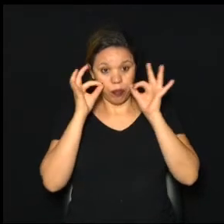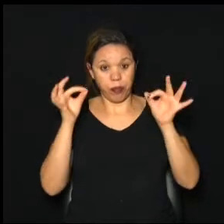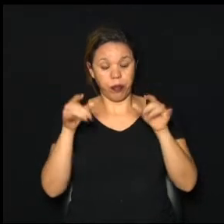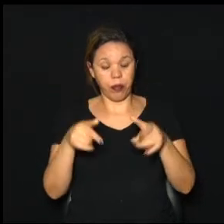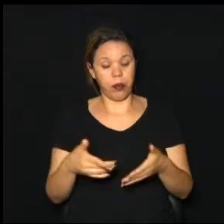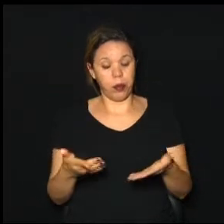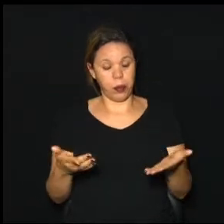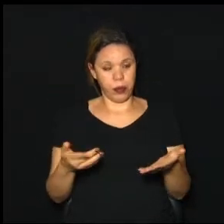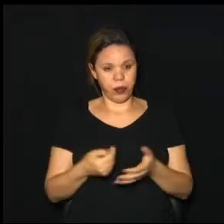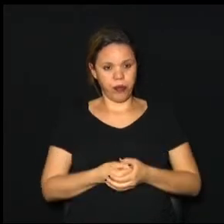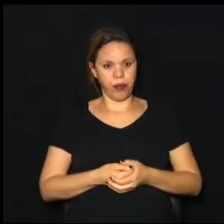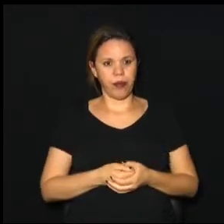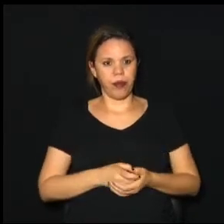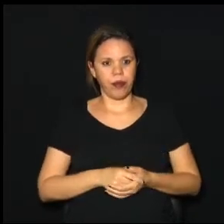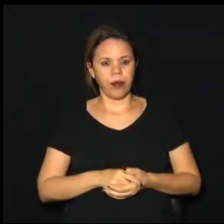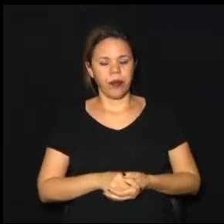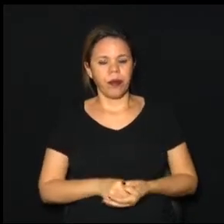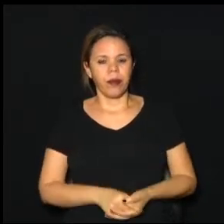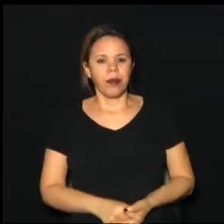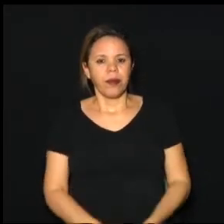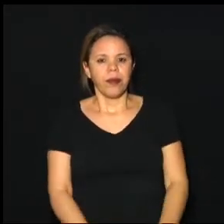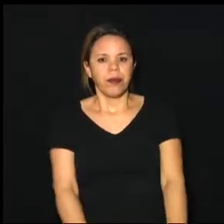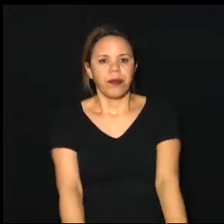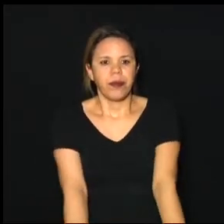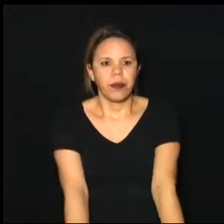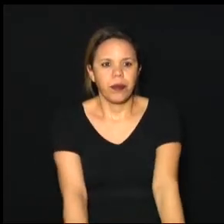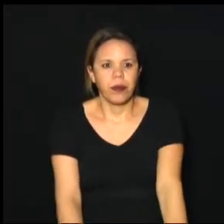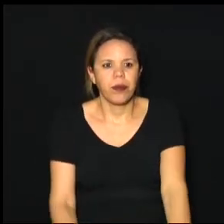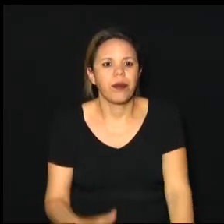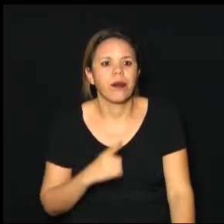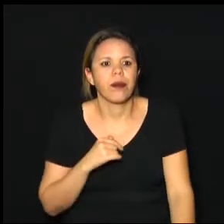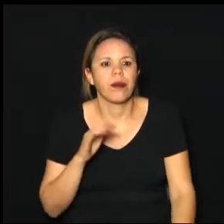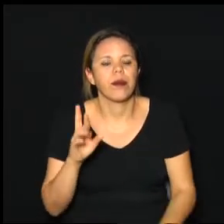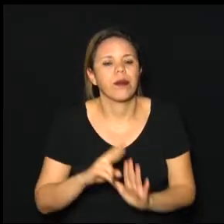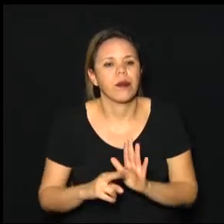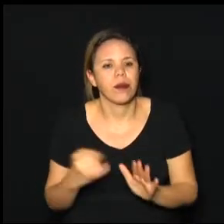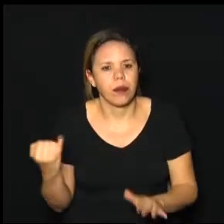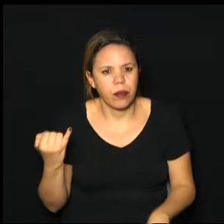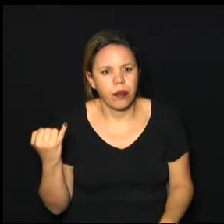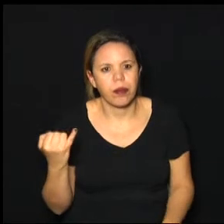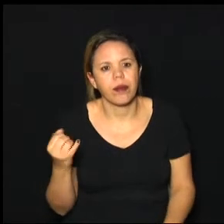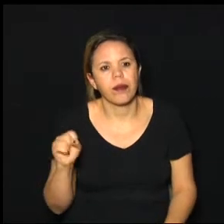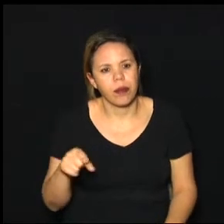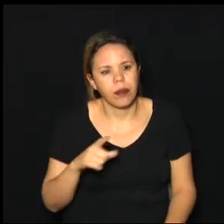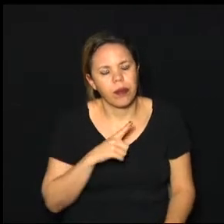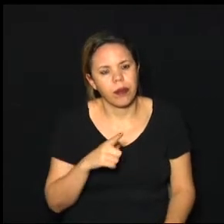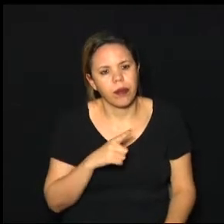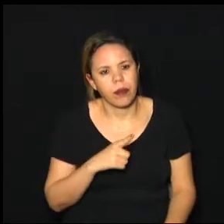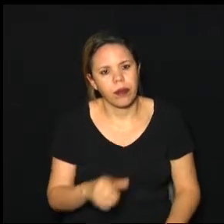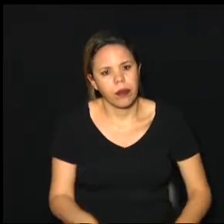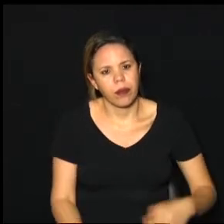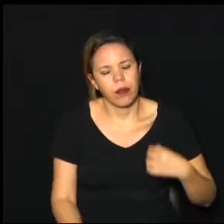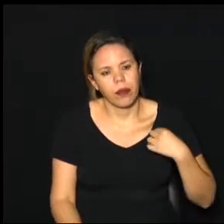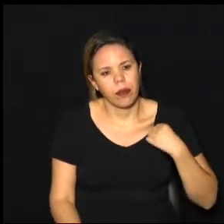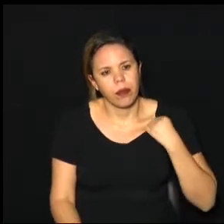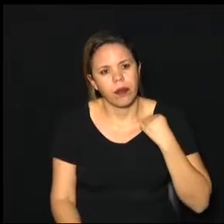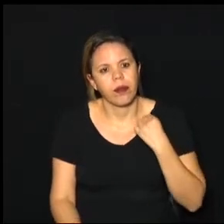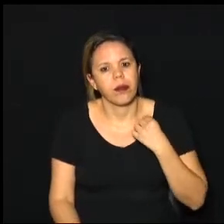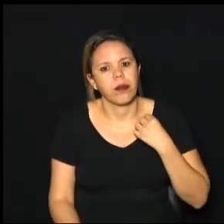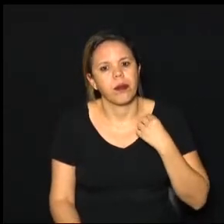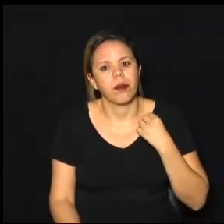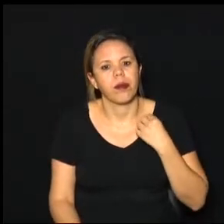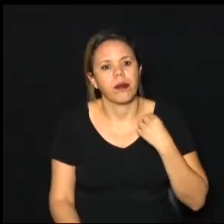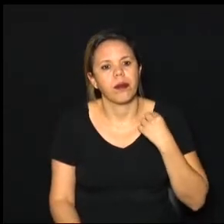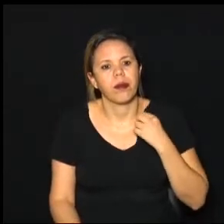neste ponto. Temos mais regras importantes? Temos mais regras